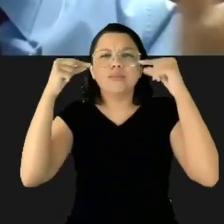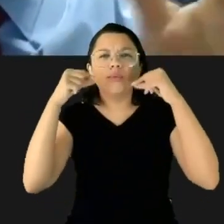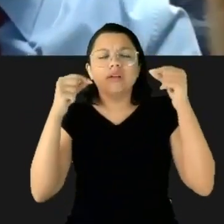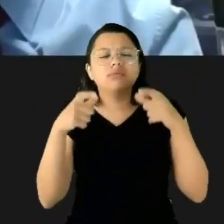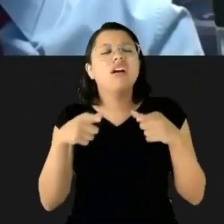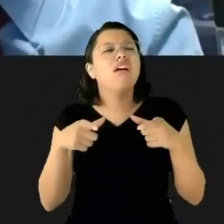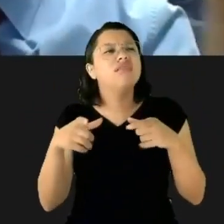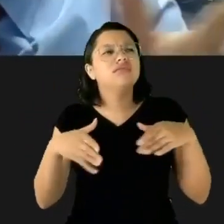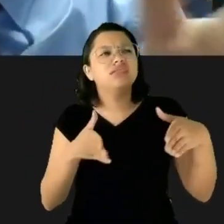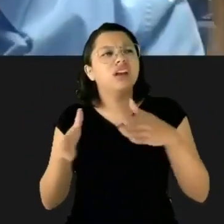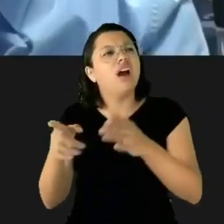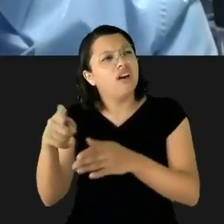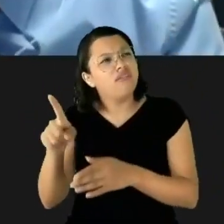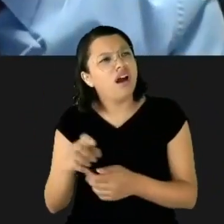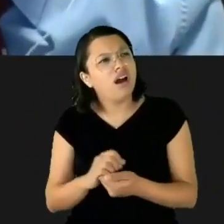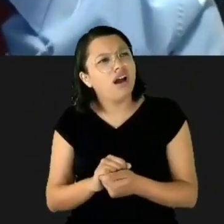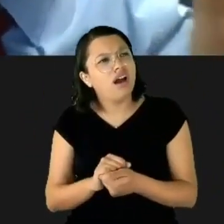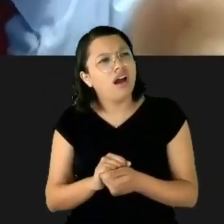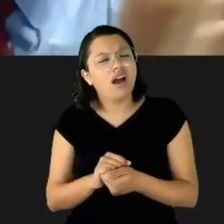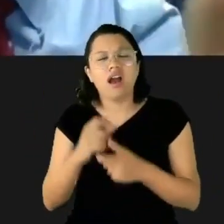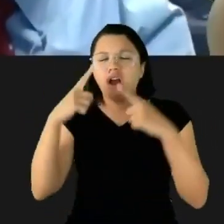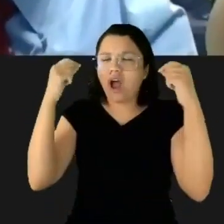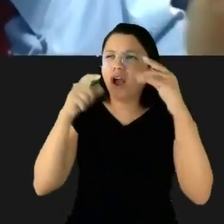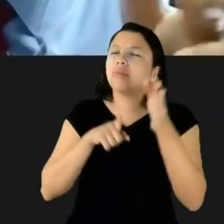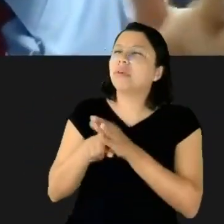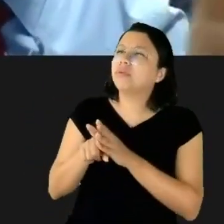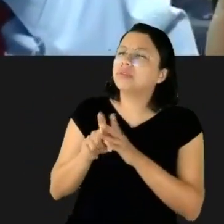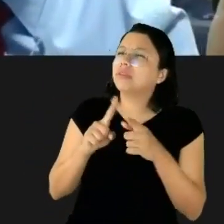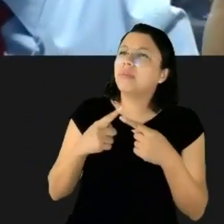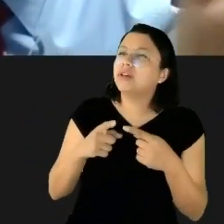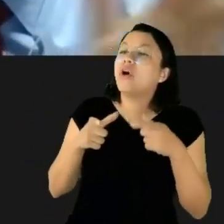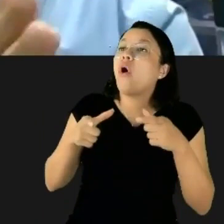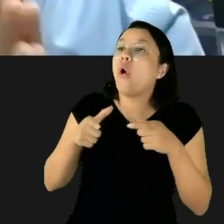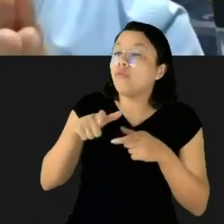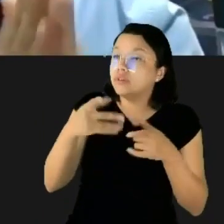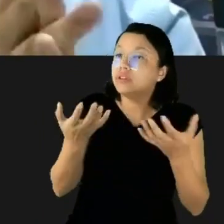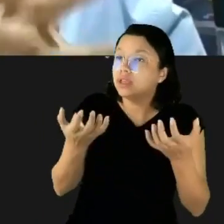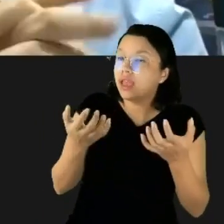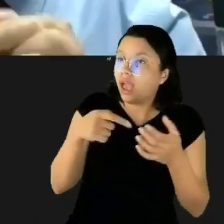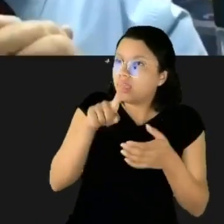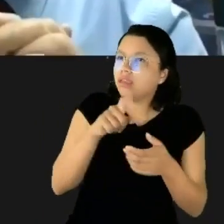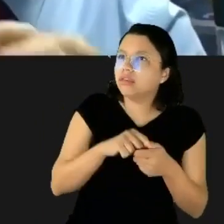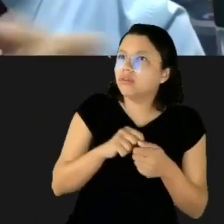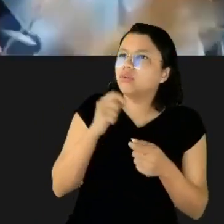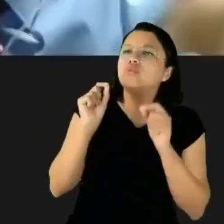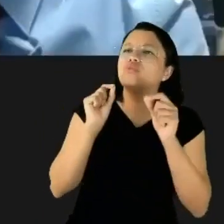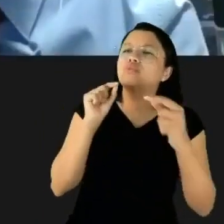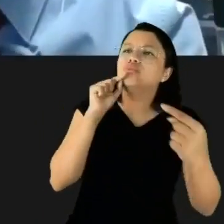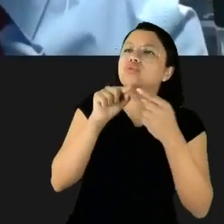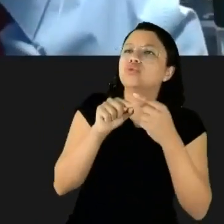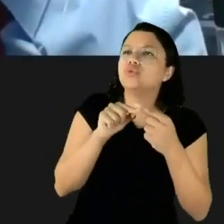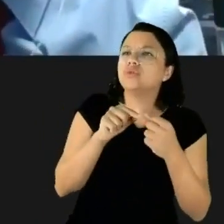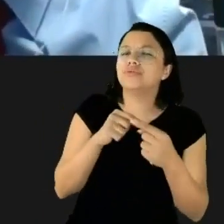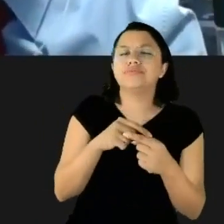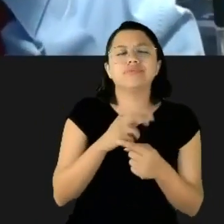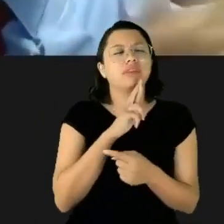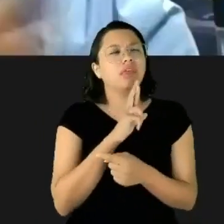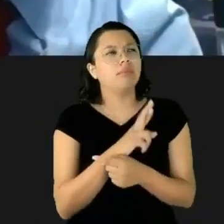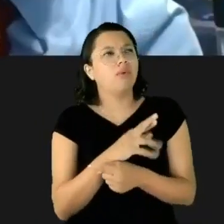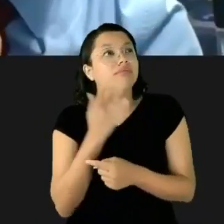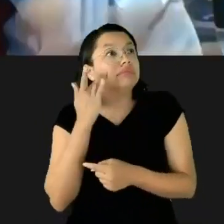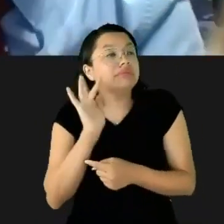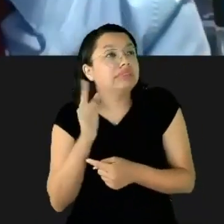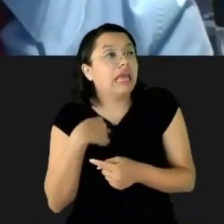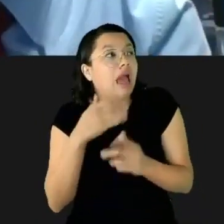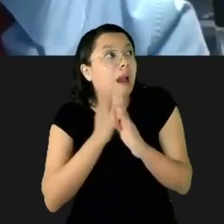gato todo sorrateiro ali, onde você quer chegar? Você vem de onde? E o que você quer fazer? Ela falou, não sei, estou perdida.